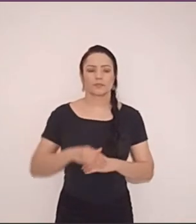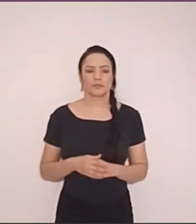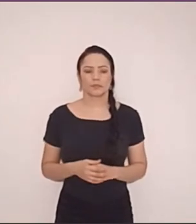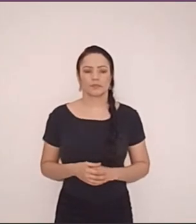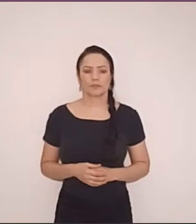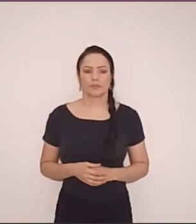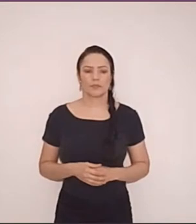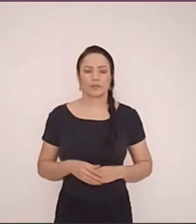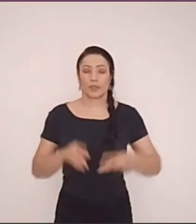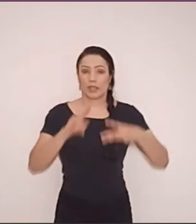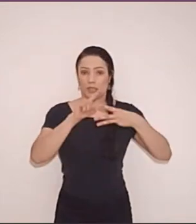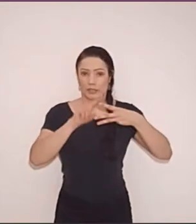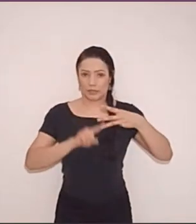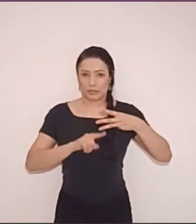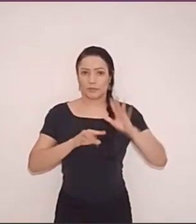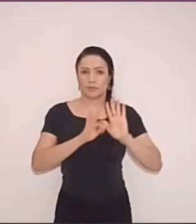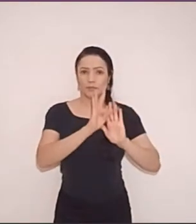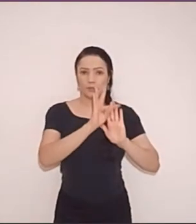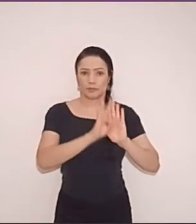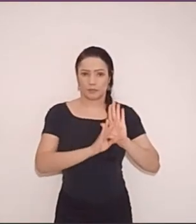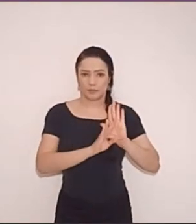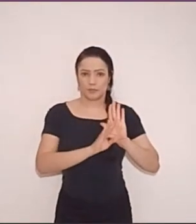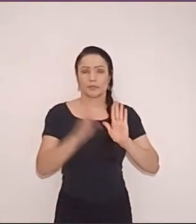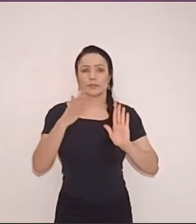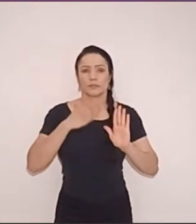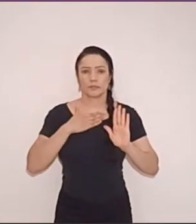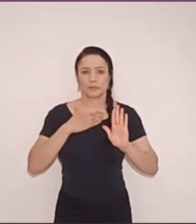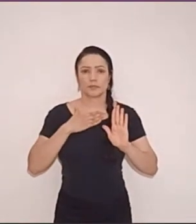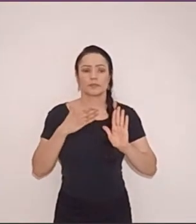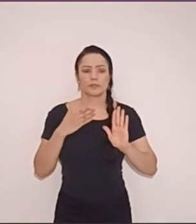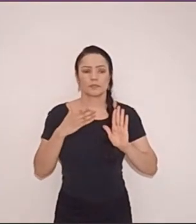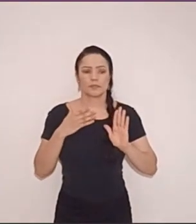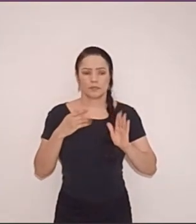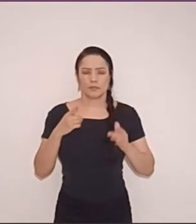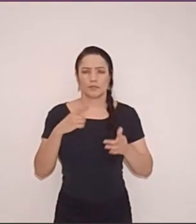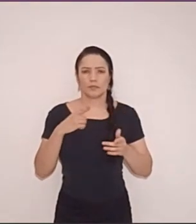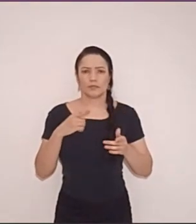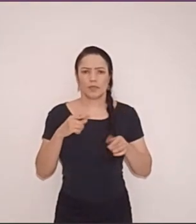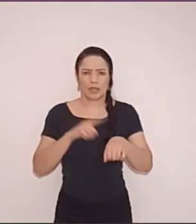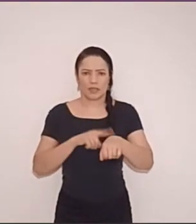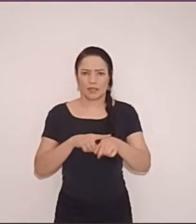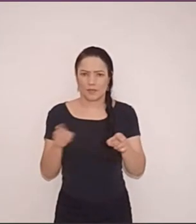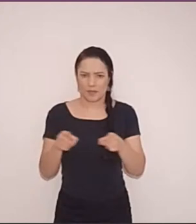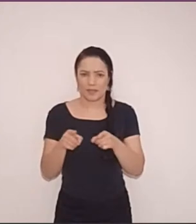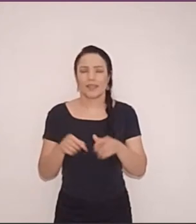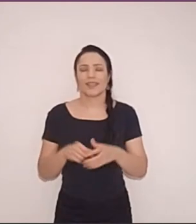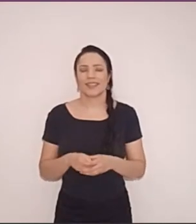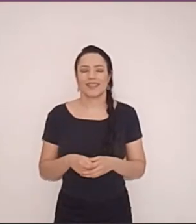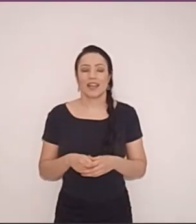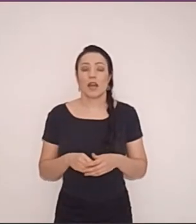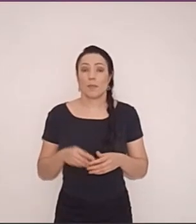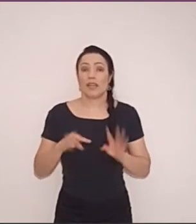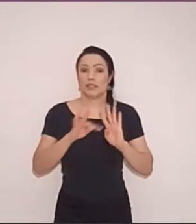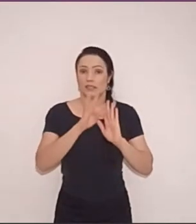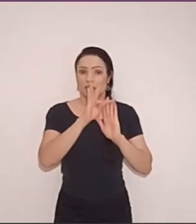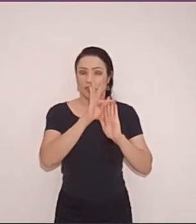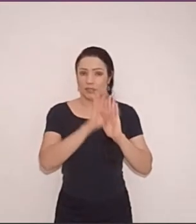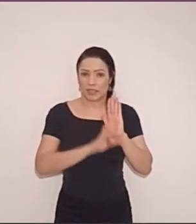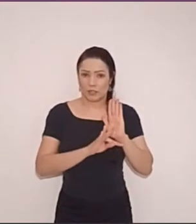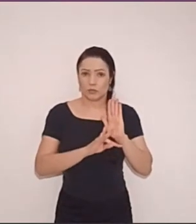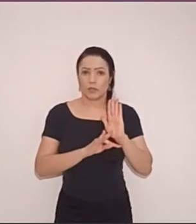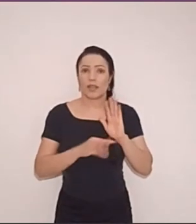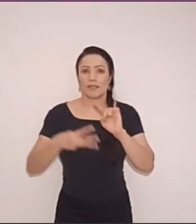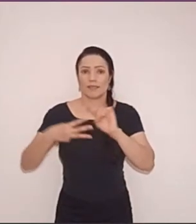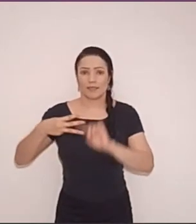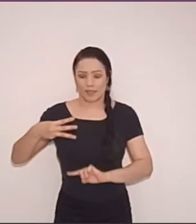então três pessoas circulando aí Social vou fazer a recomendação seu tempo aqui vai ser pouco três peço entre